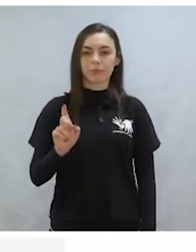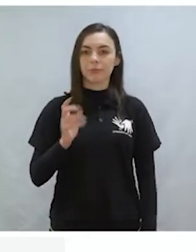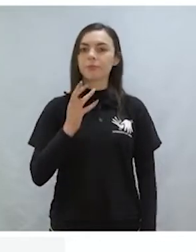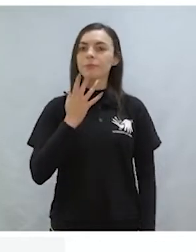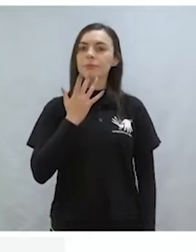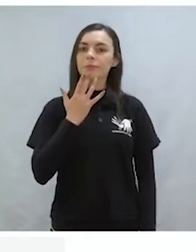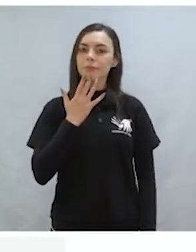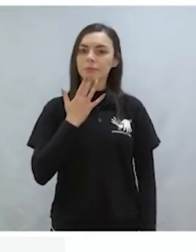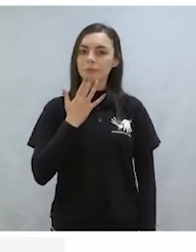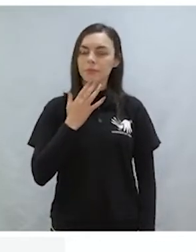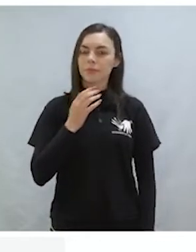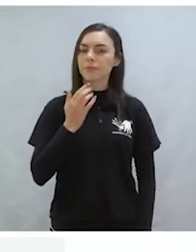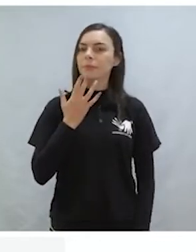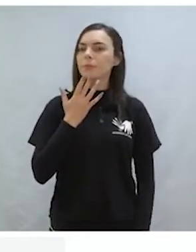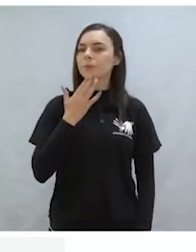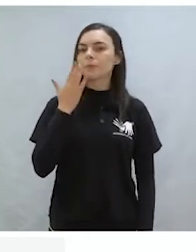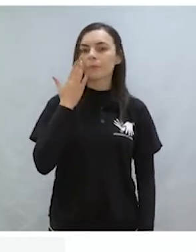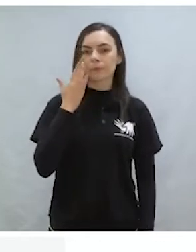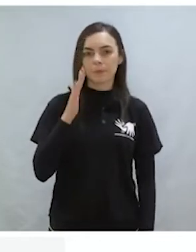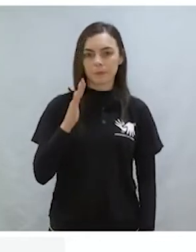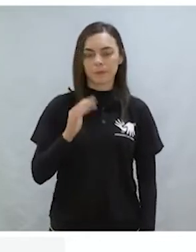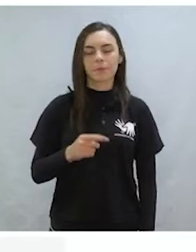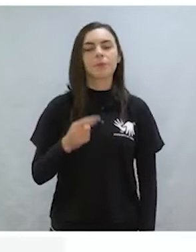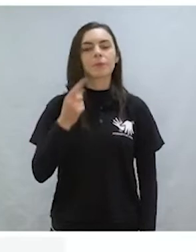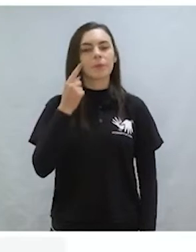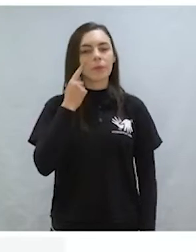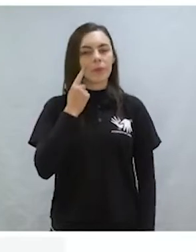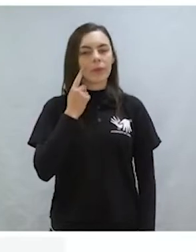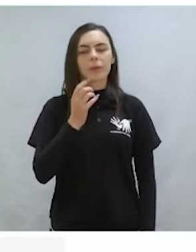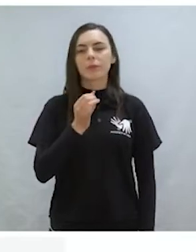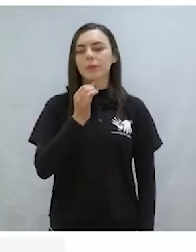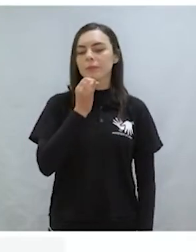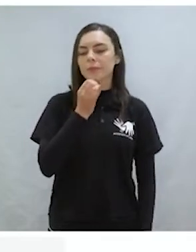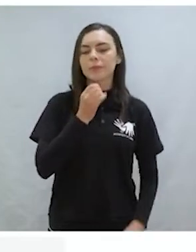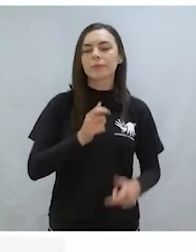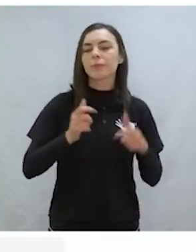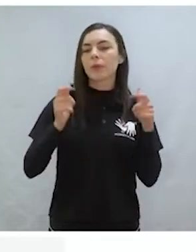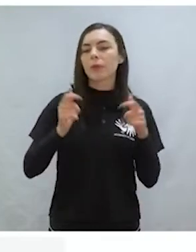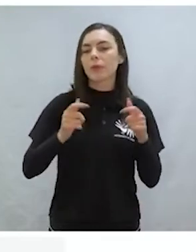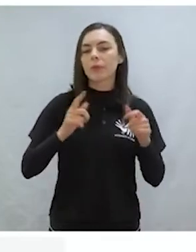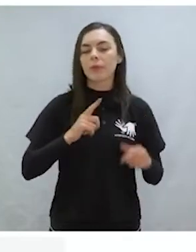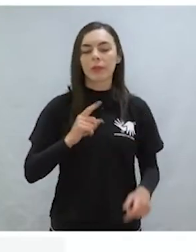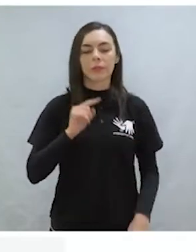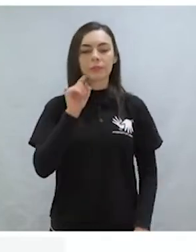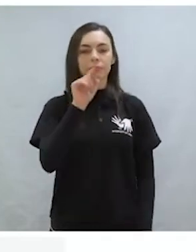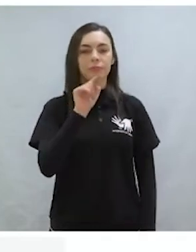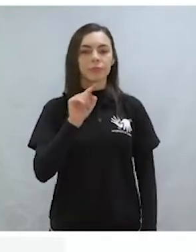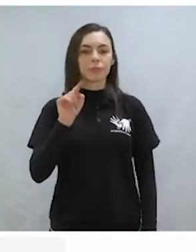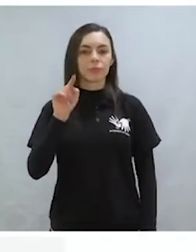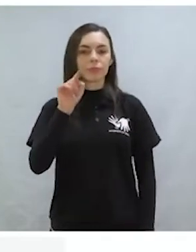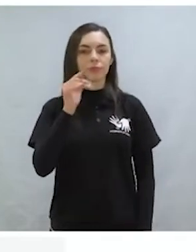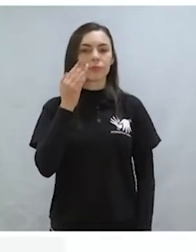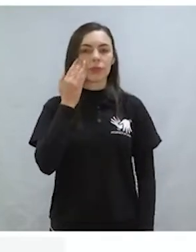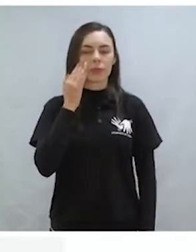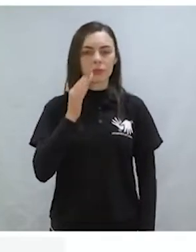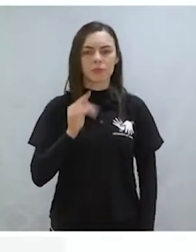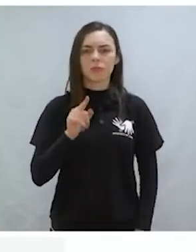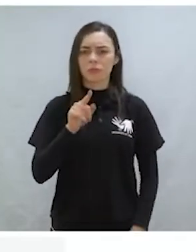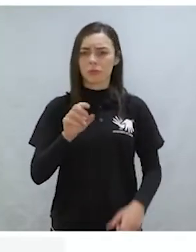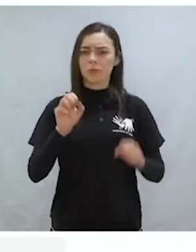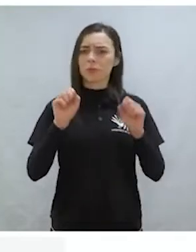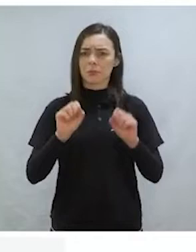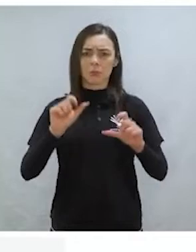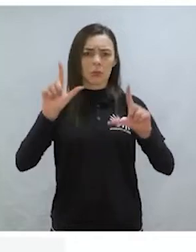e pintar essa imagem da cor azul. Observe aonde tem os pontinhos